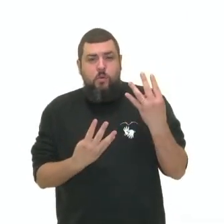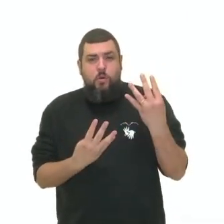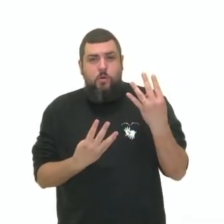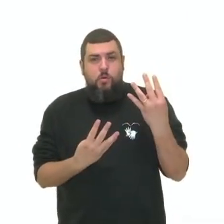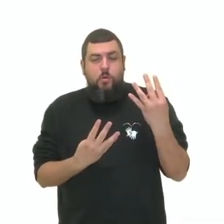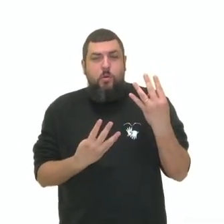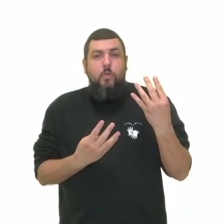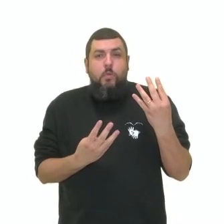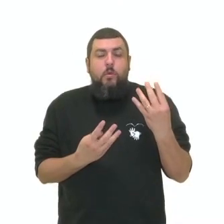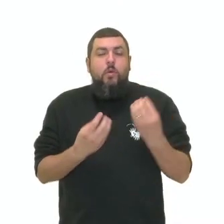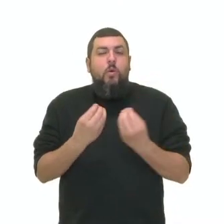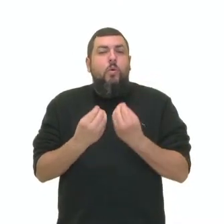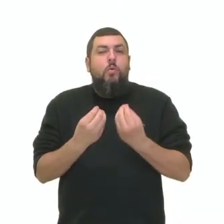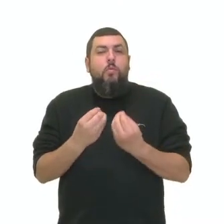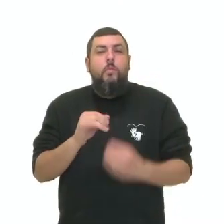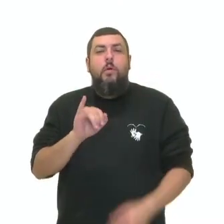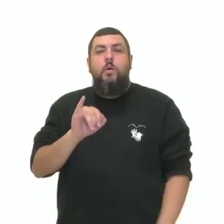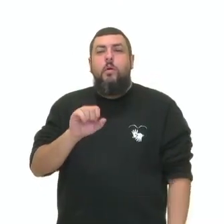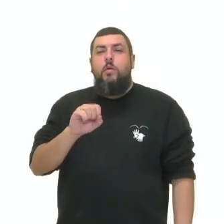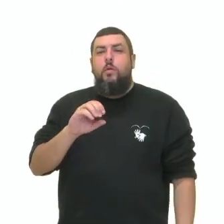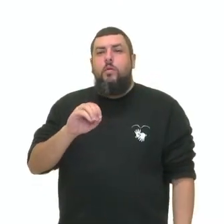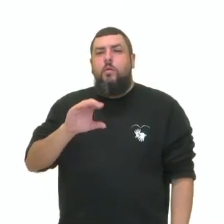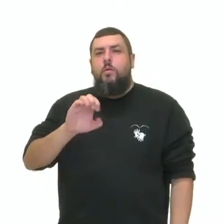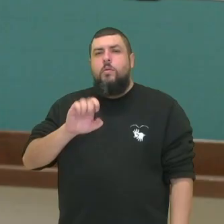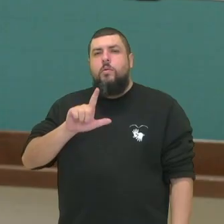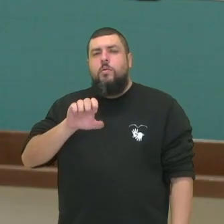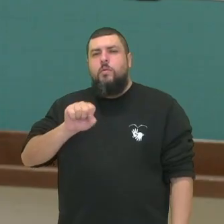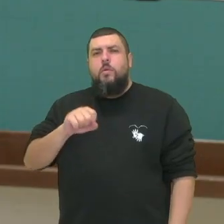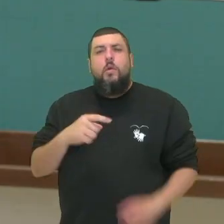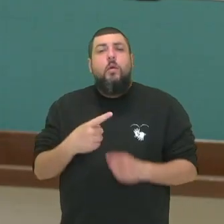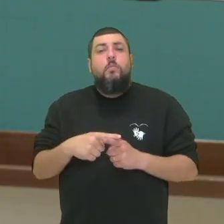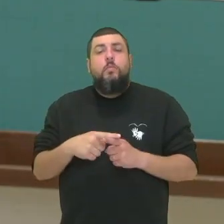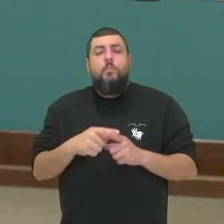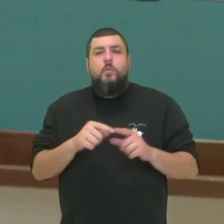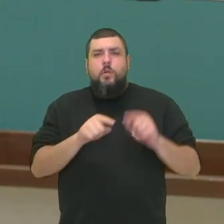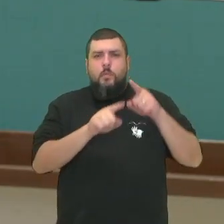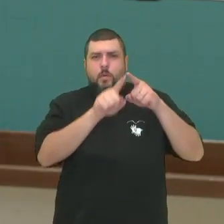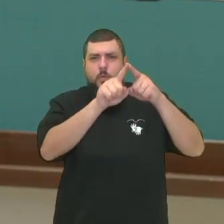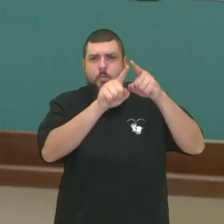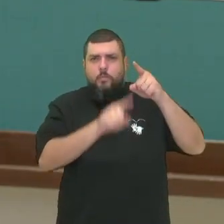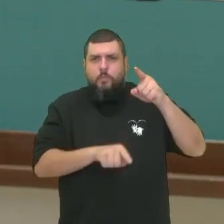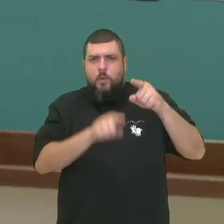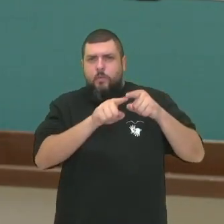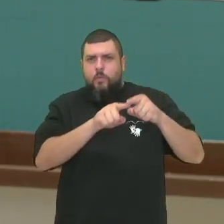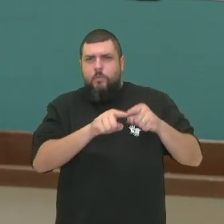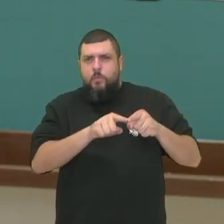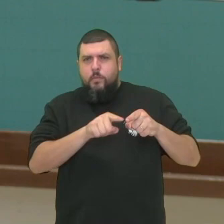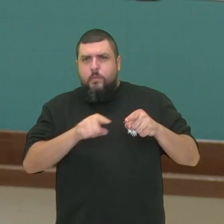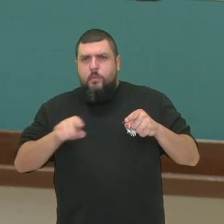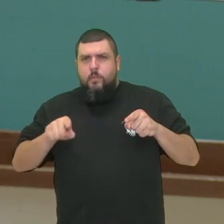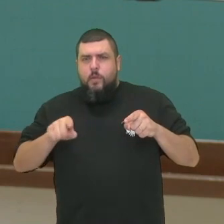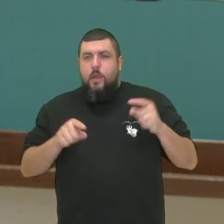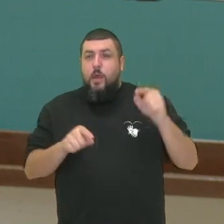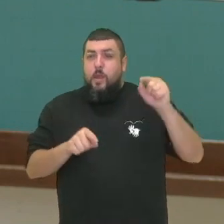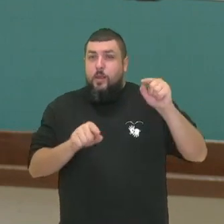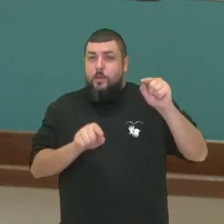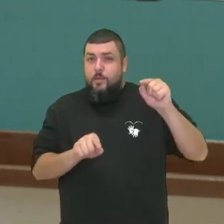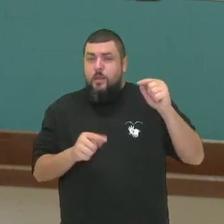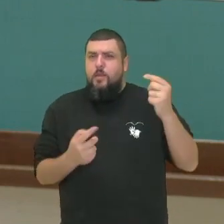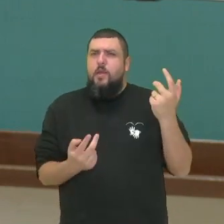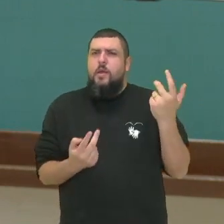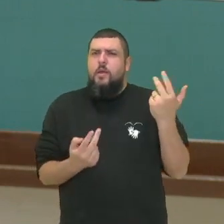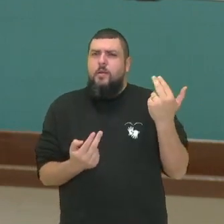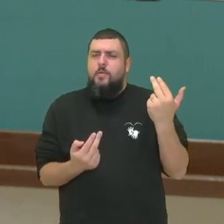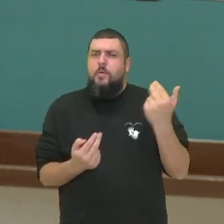se chama o quê? O triângulo isósceles, olha só. Por quê? Porque ele vai ter esses dois ladinhos iguais. E como que eu sei isso? Porque esses dois ângulos são iguais. Isso é